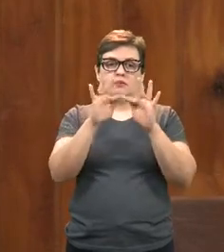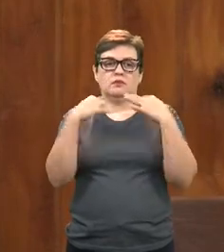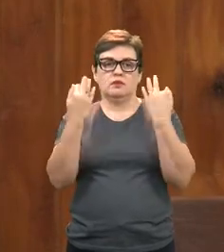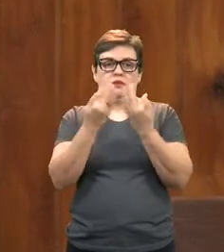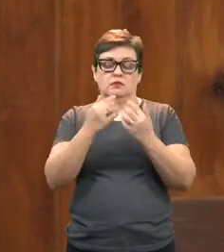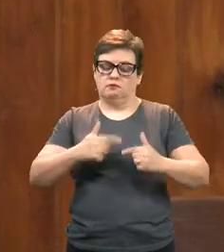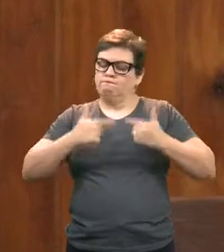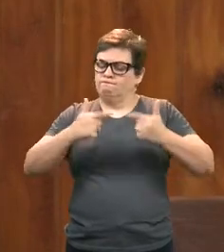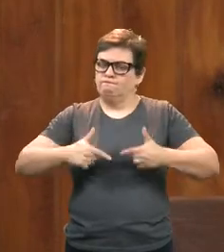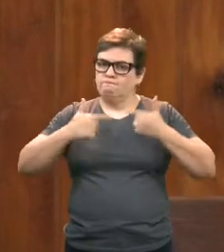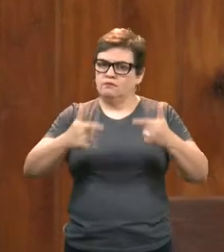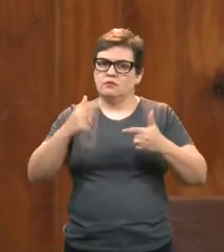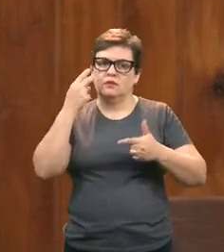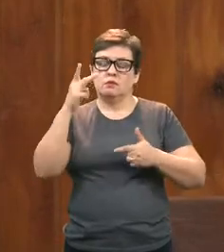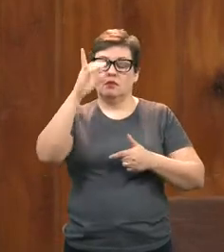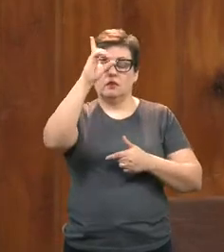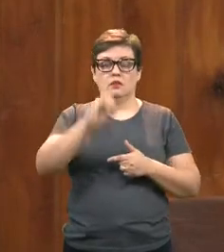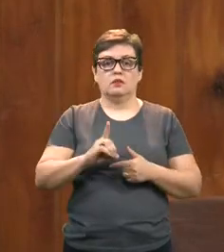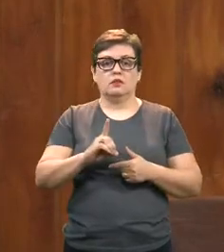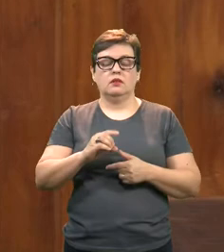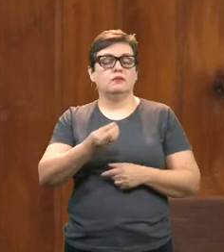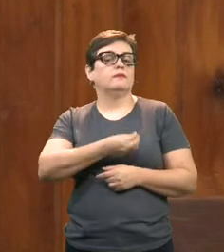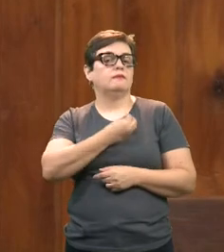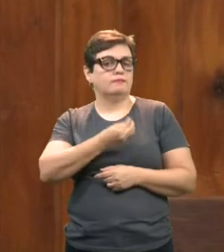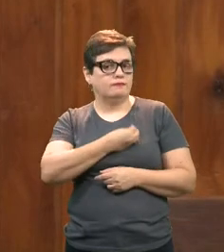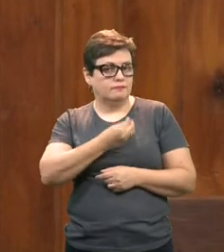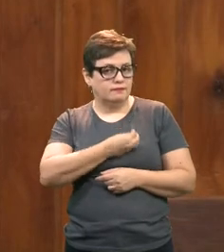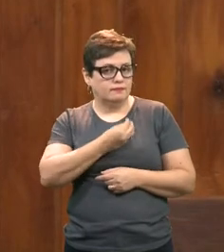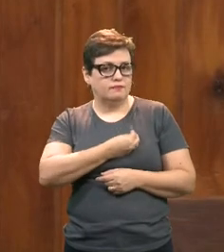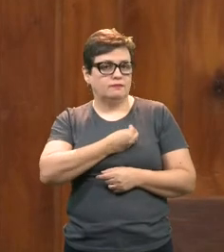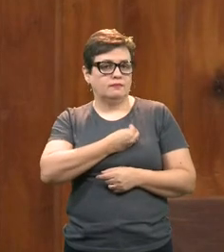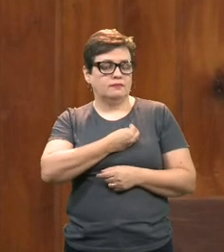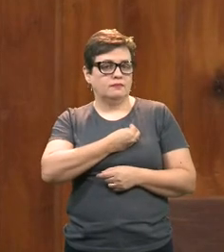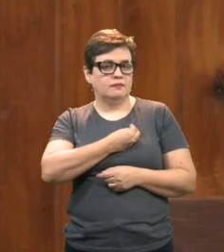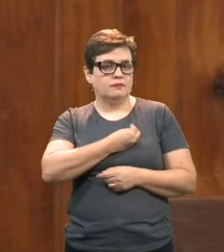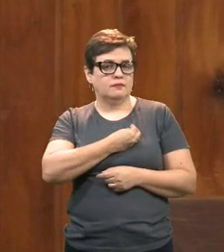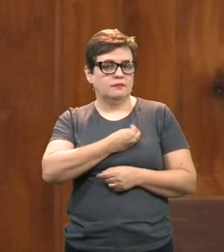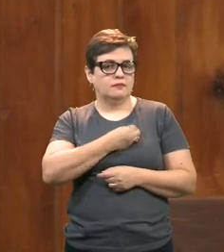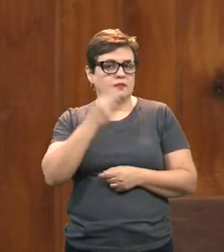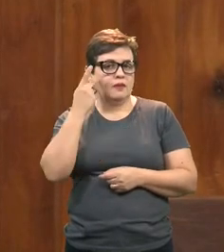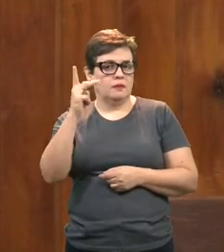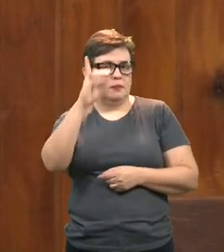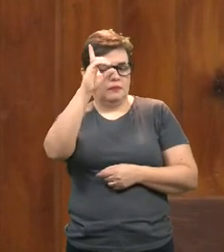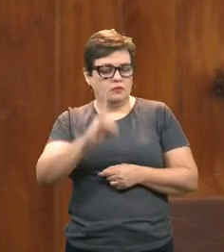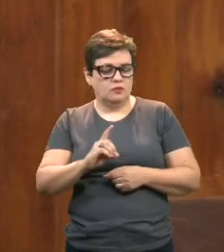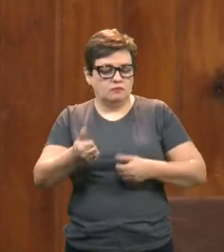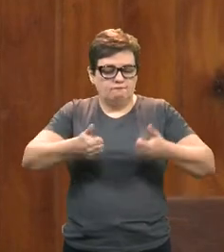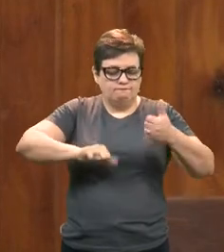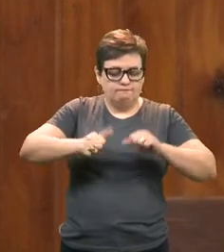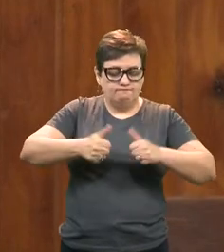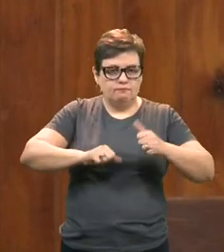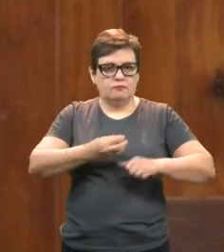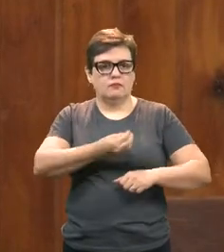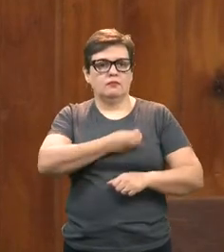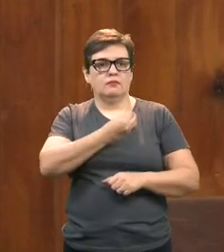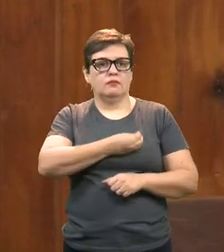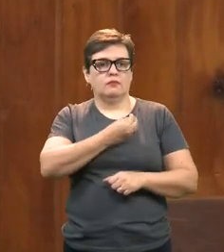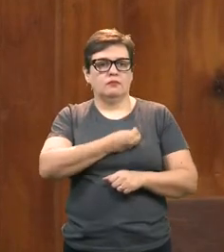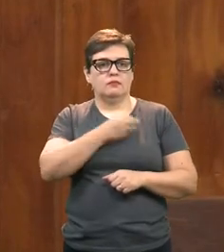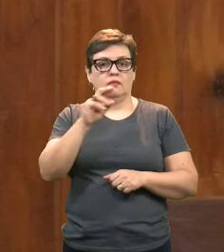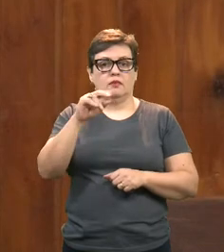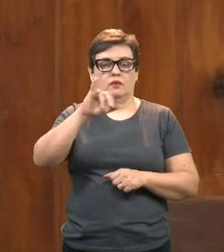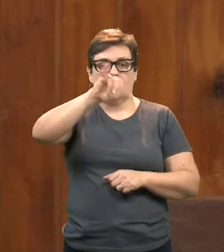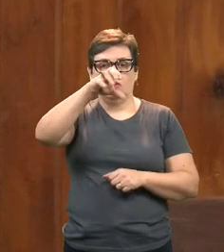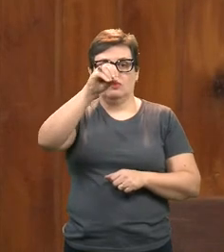lutarem pelo direito da vida, pelo direito de qualidade de vida. Como o Dr.